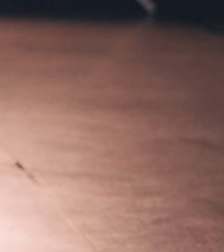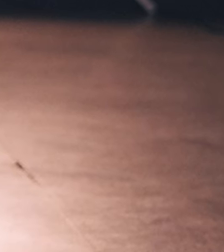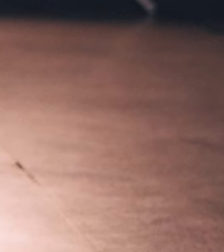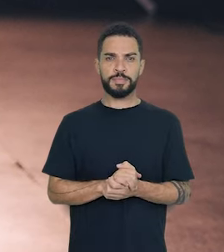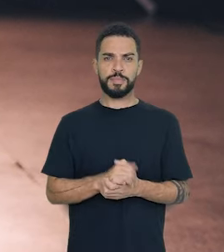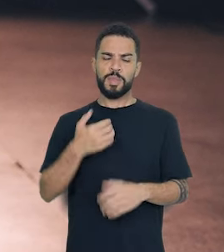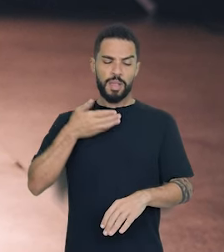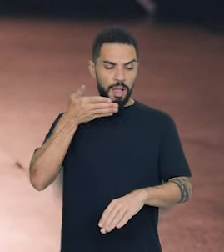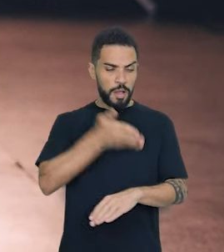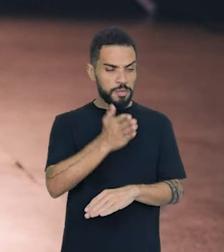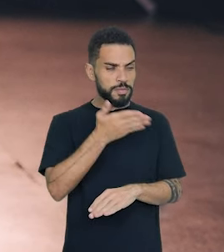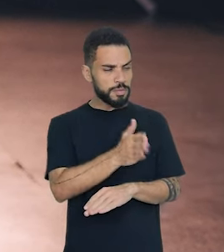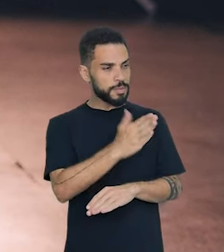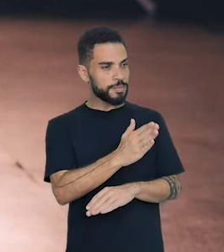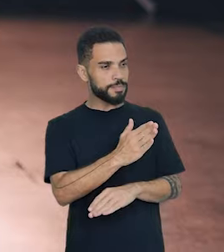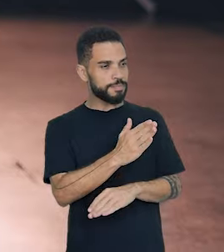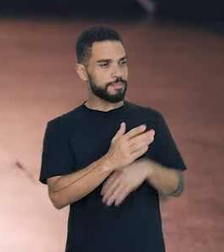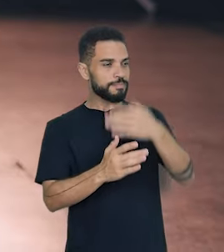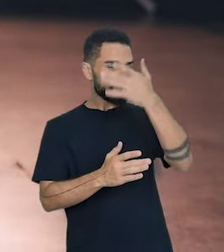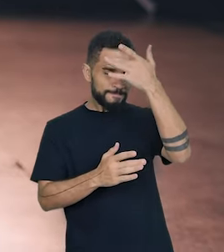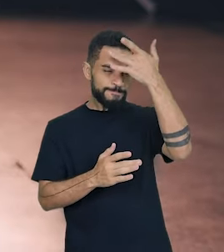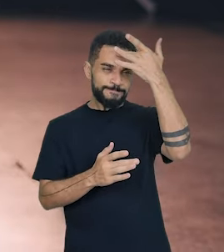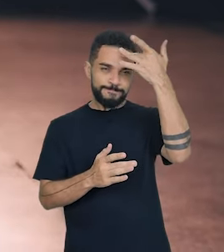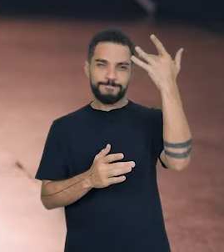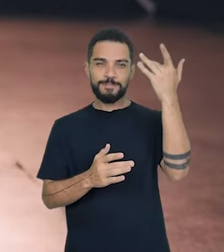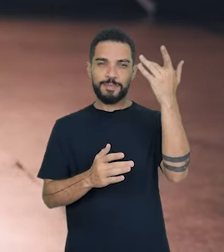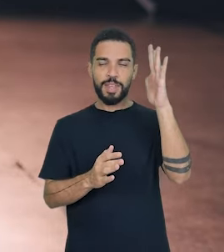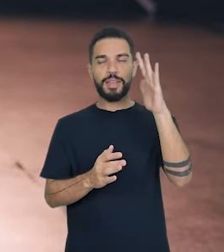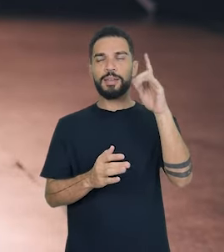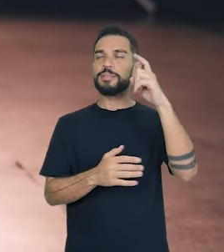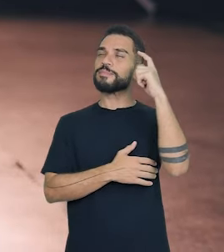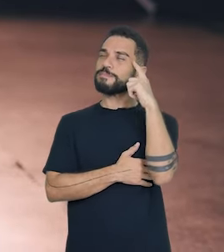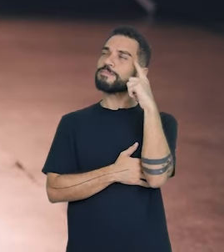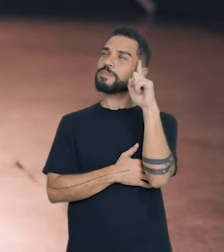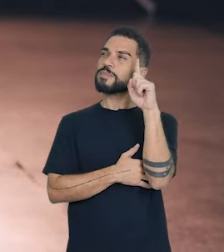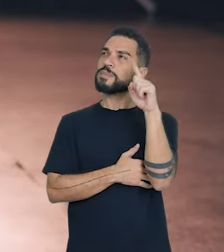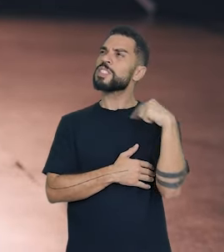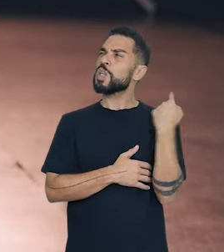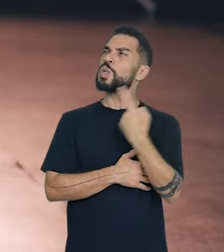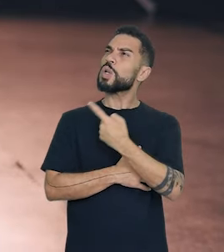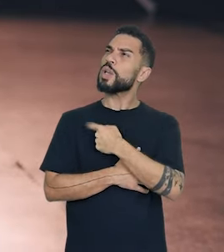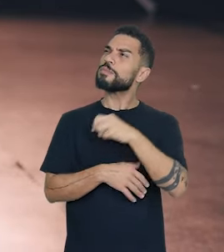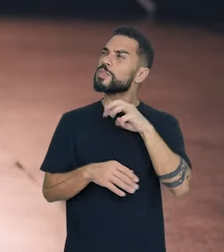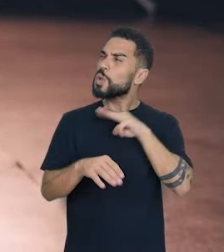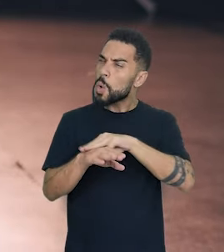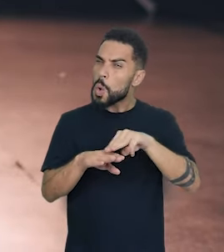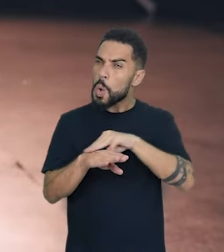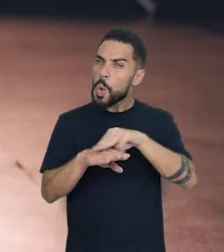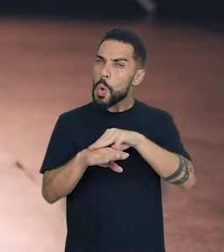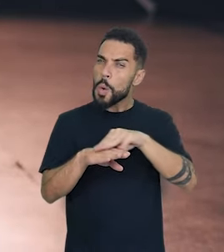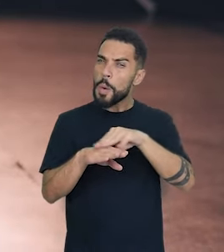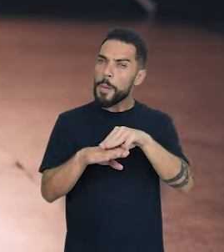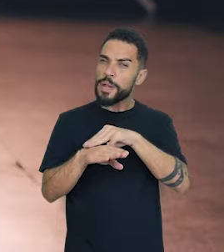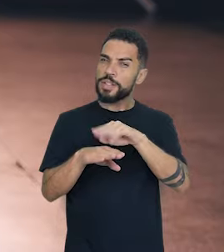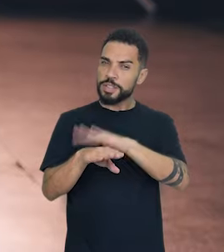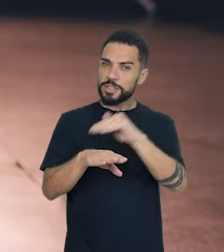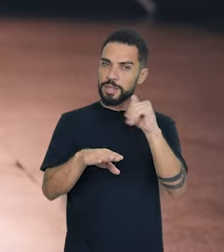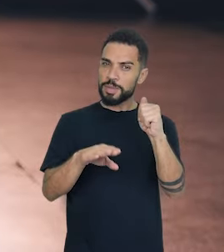Eu fui um dos que, vamos dizer assim, conversou com o Valdemar para que o Valdemar viesse